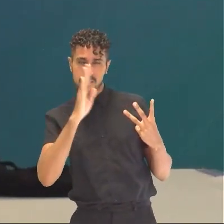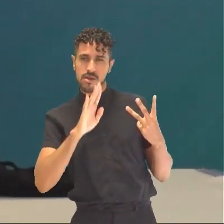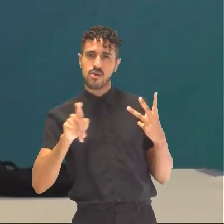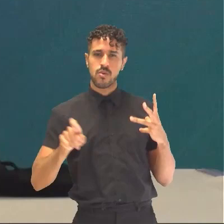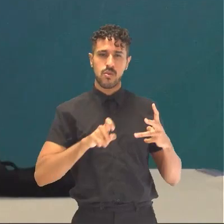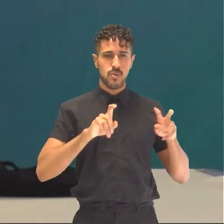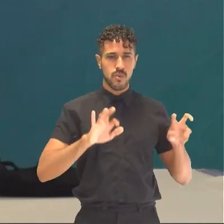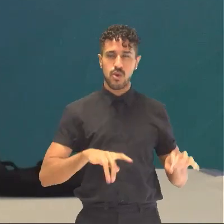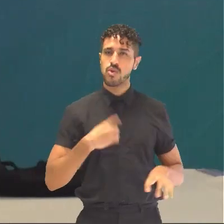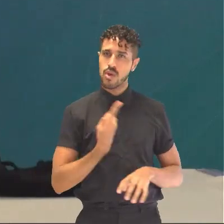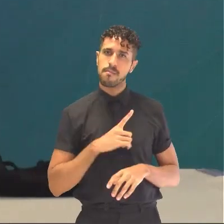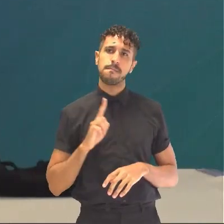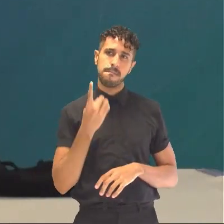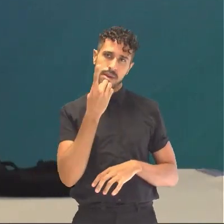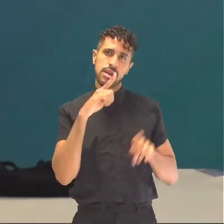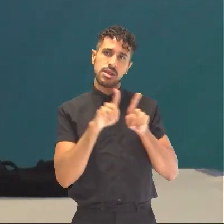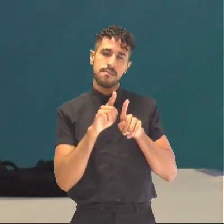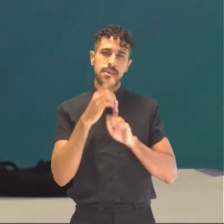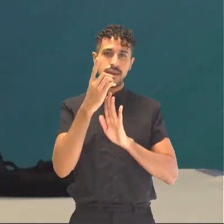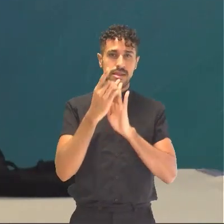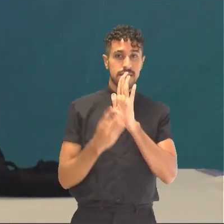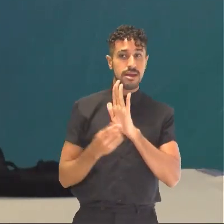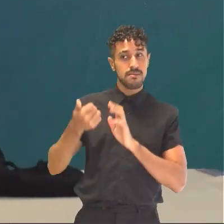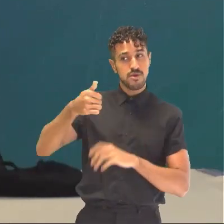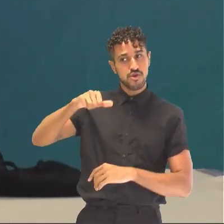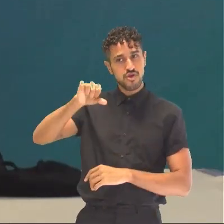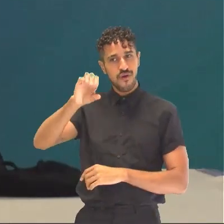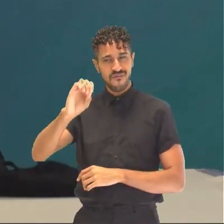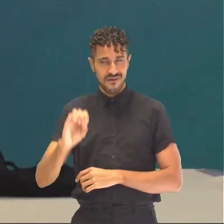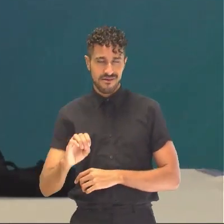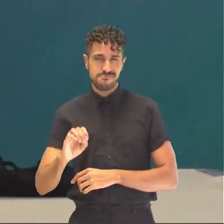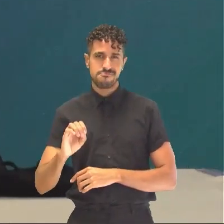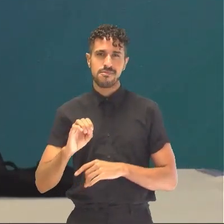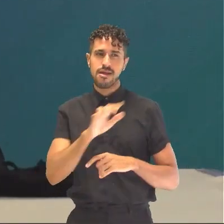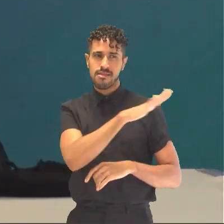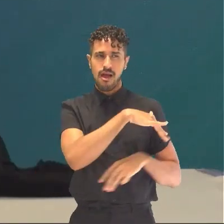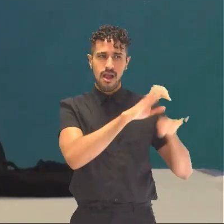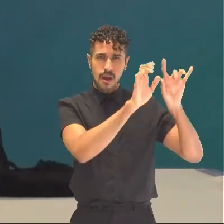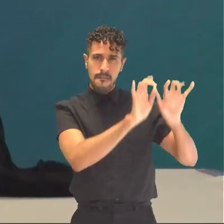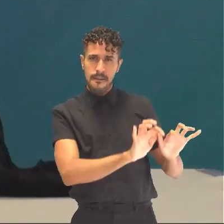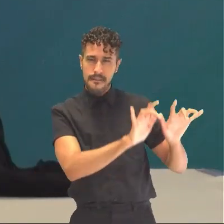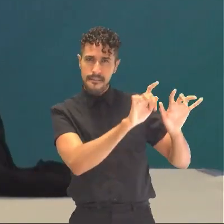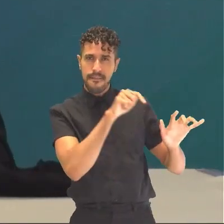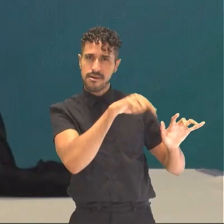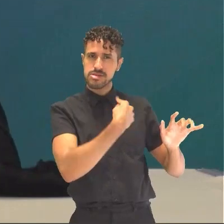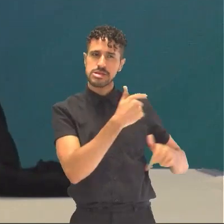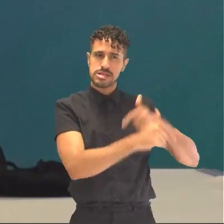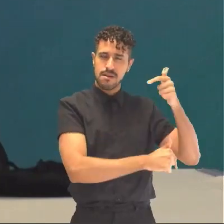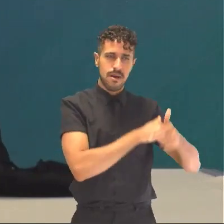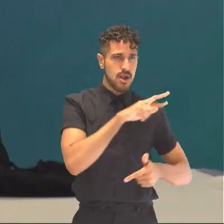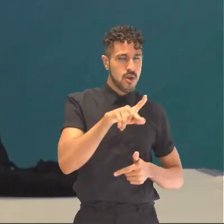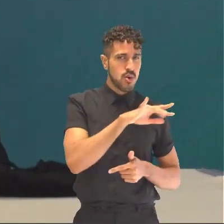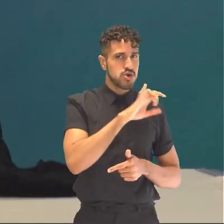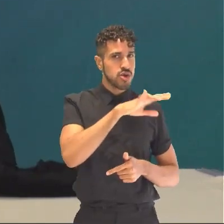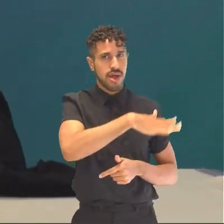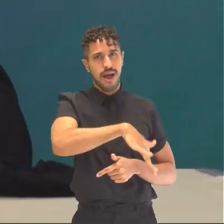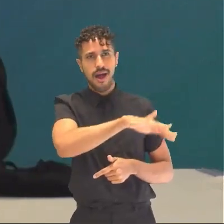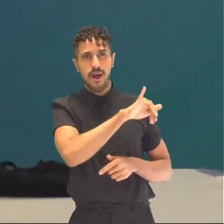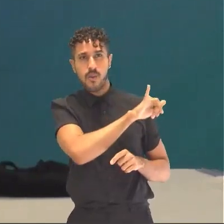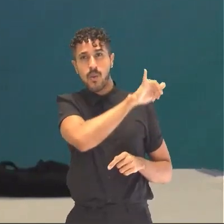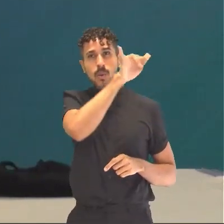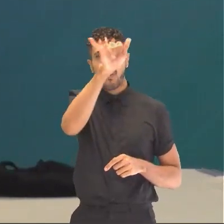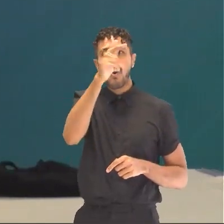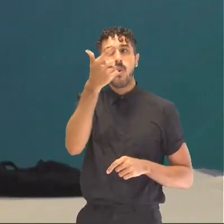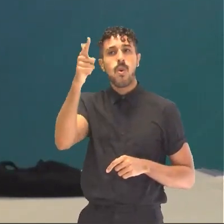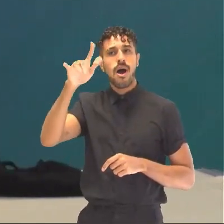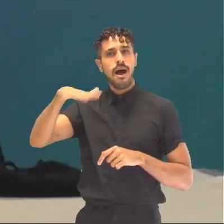computação nossa foi a primeira do Brasil também, na década de 90. E na computação, a gente tem trabalhado não apenas no setor aeronáutico, mas em